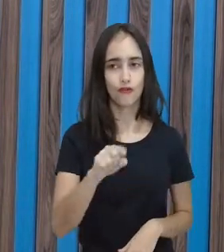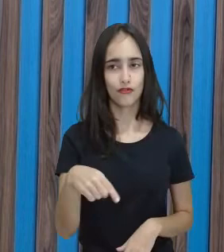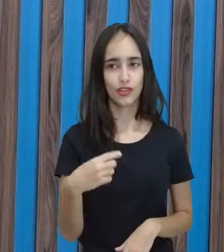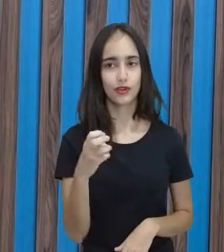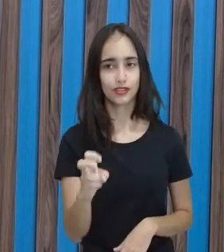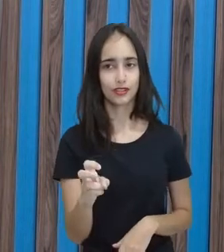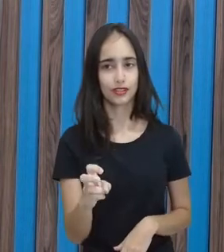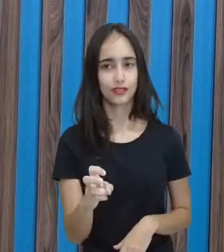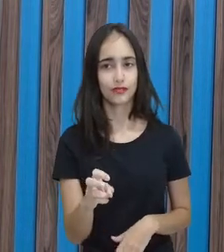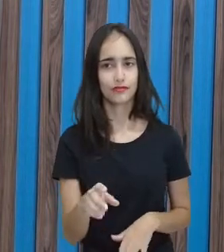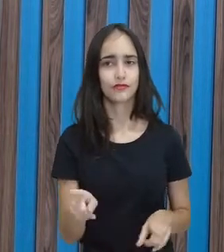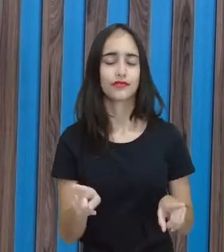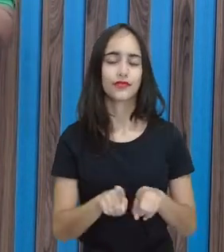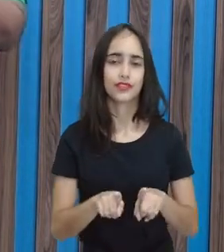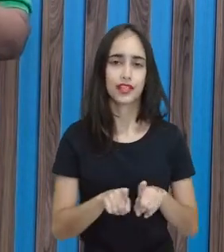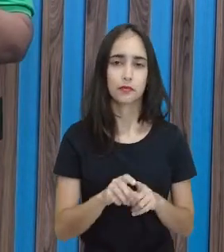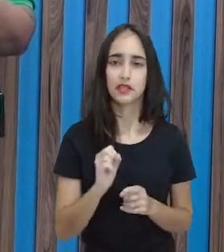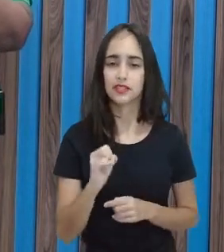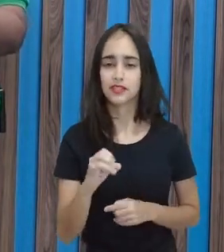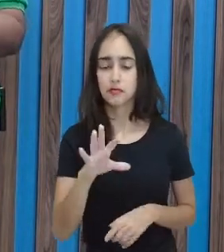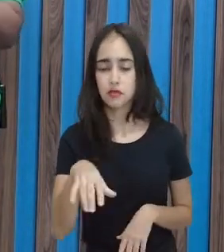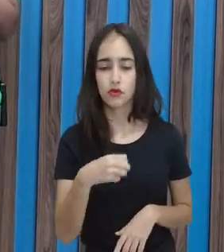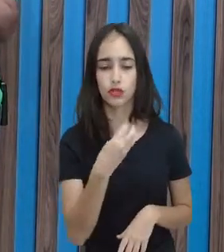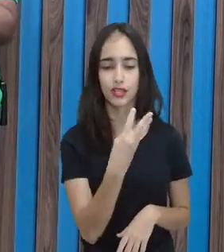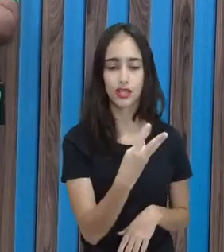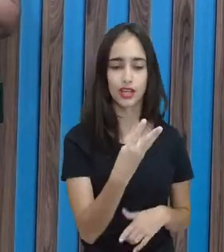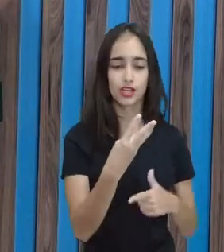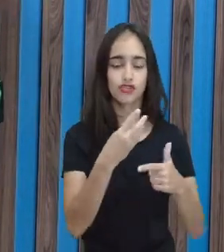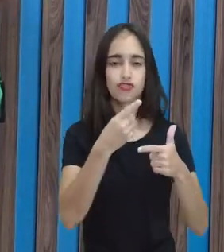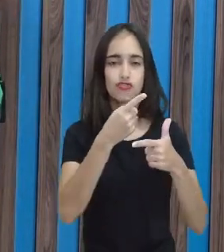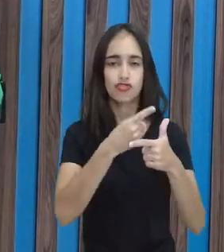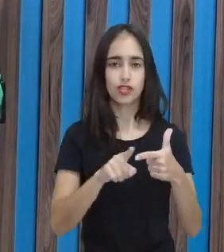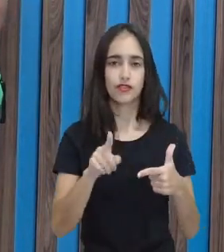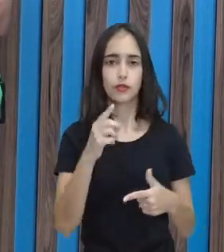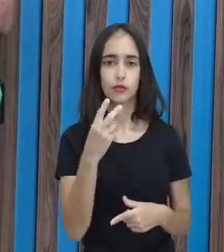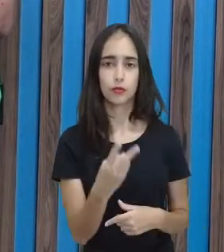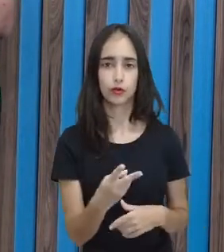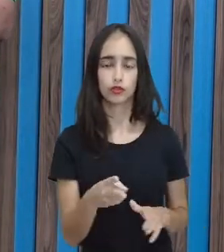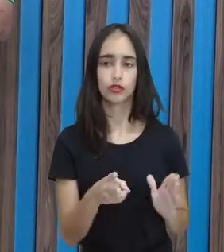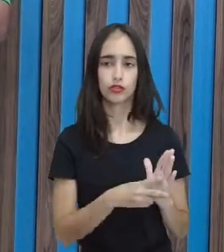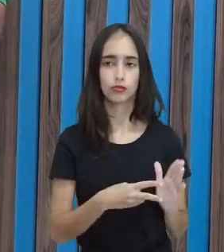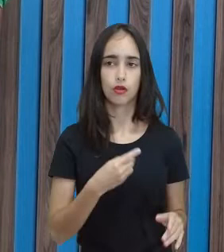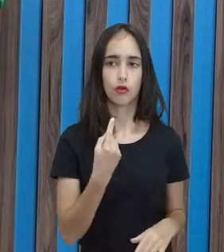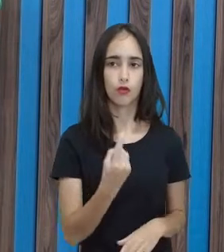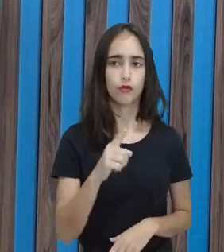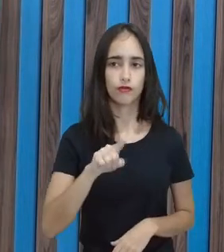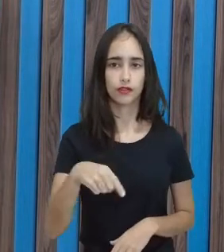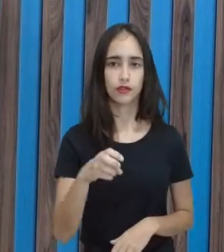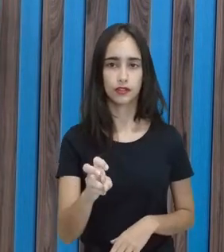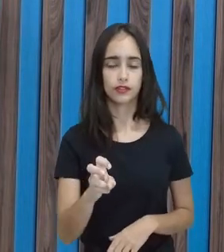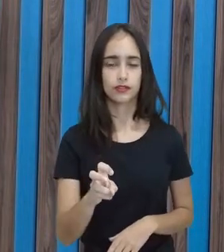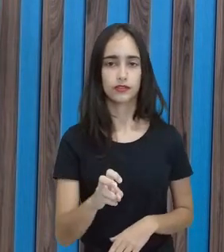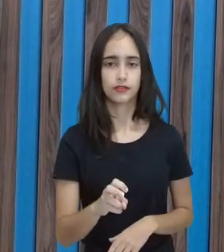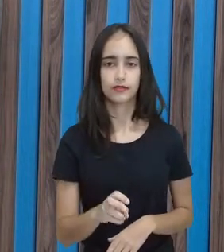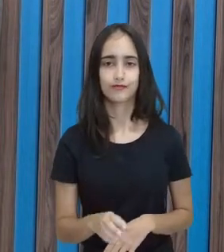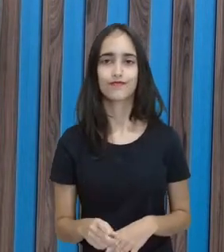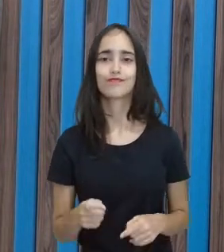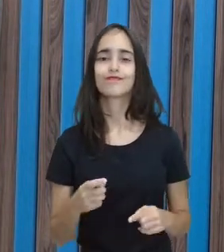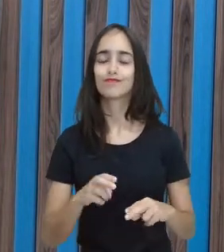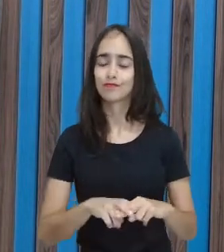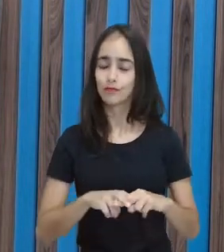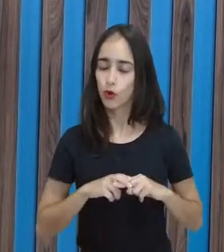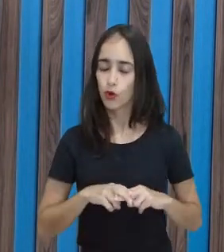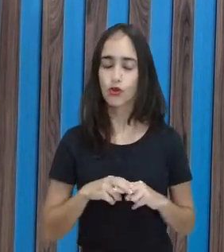por 2, também daria 1,5. Daí a constante de proporcionalidade. É o valor que vai